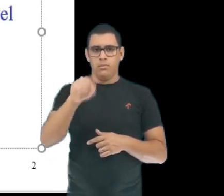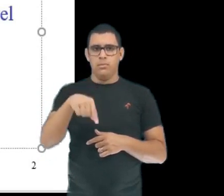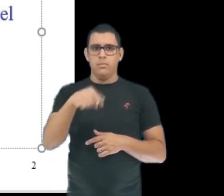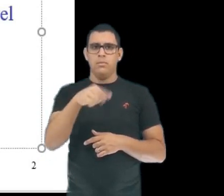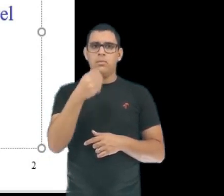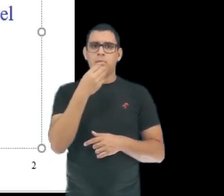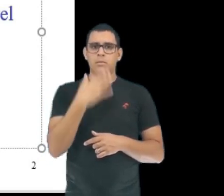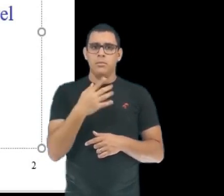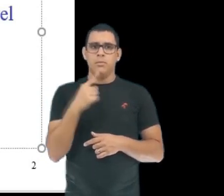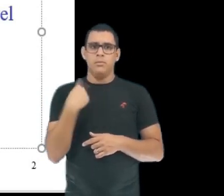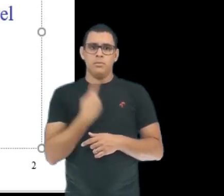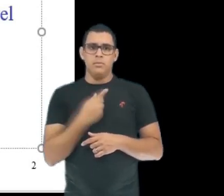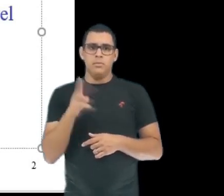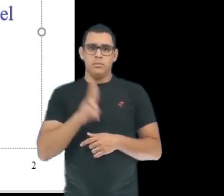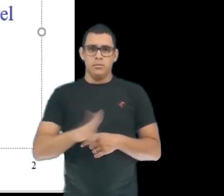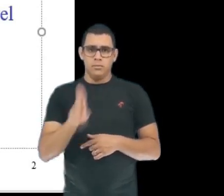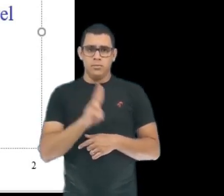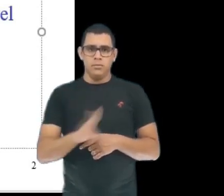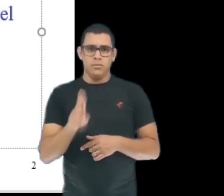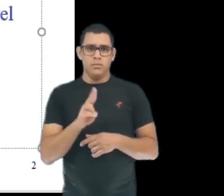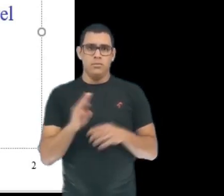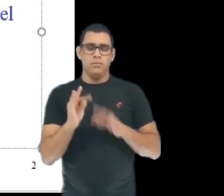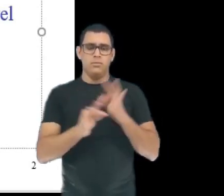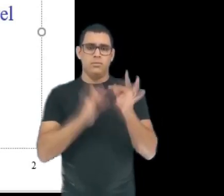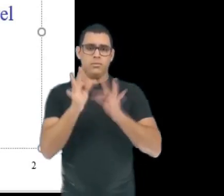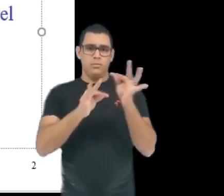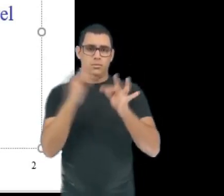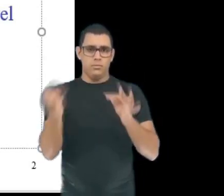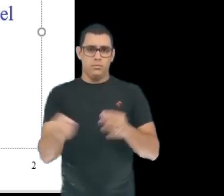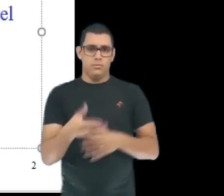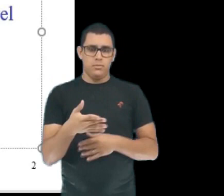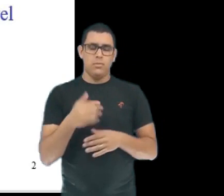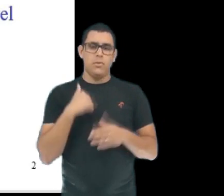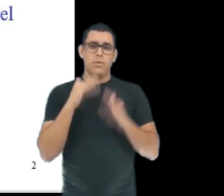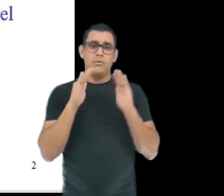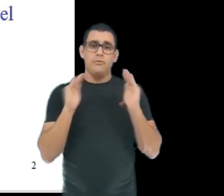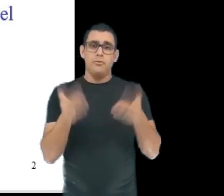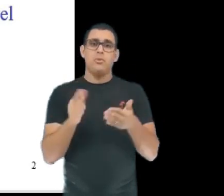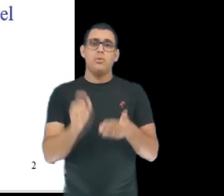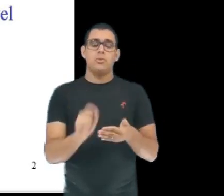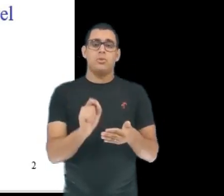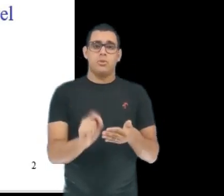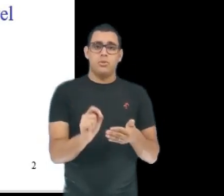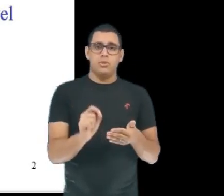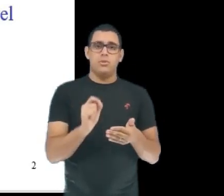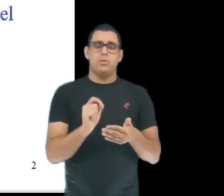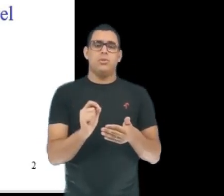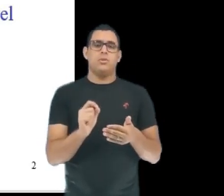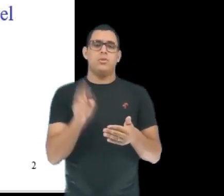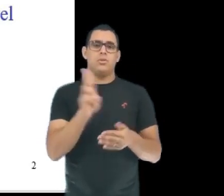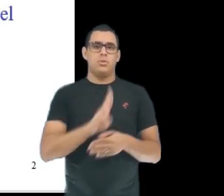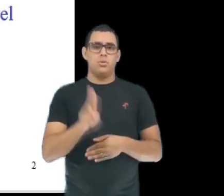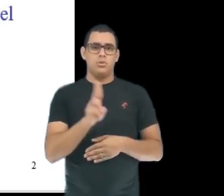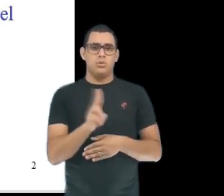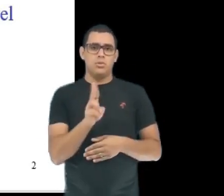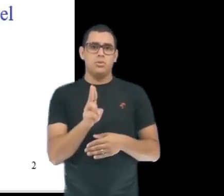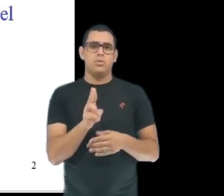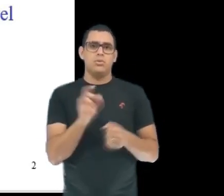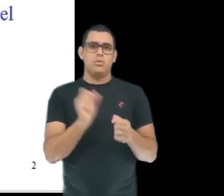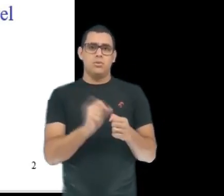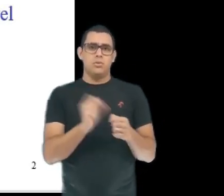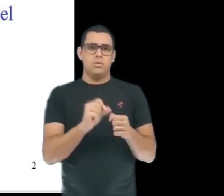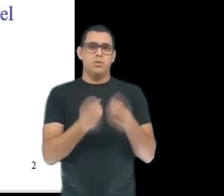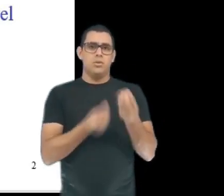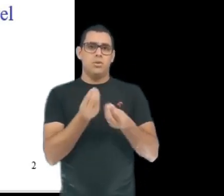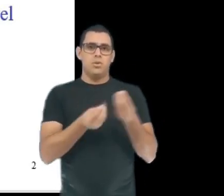aplicar nas novas tecnologias a respeito da geração de